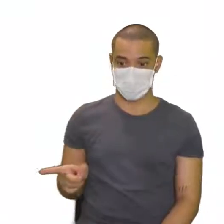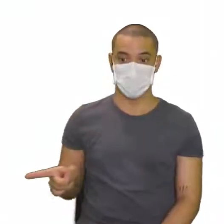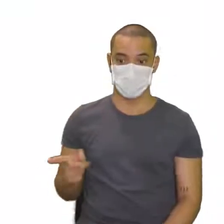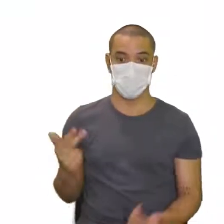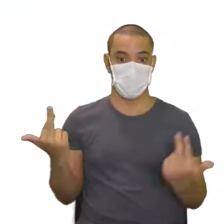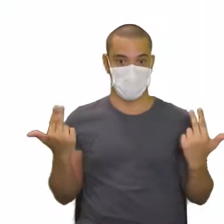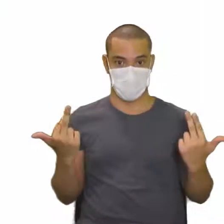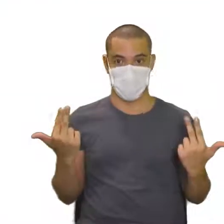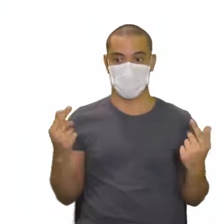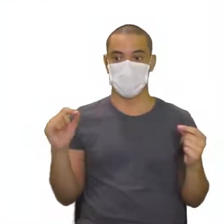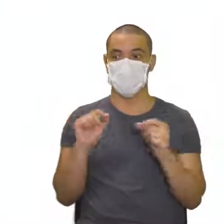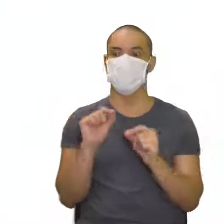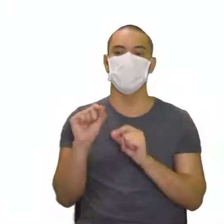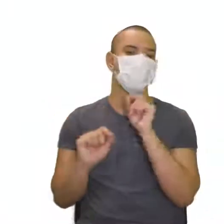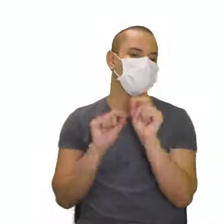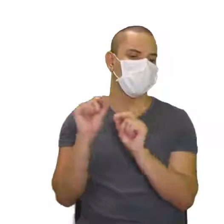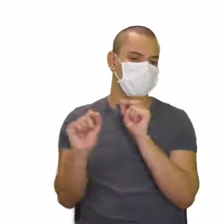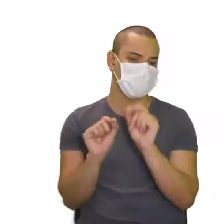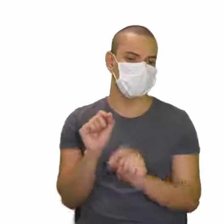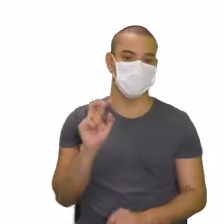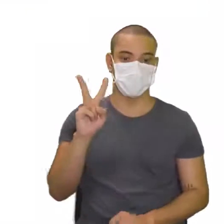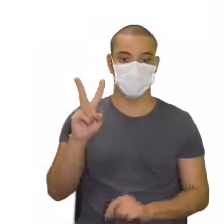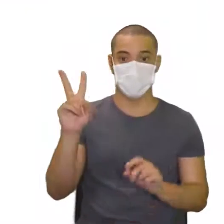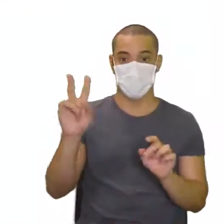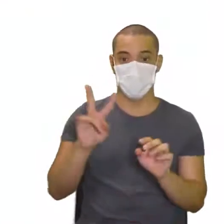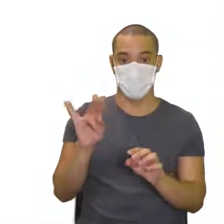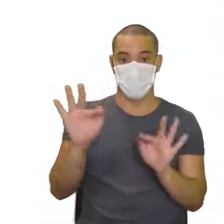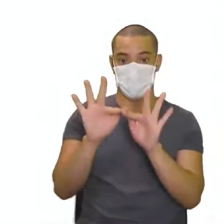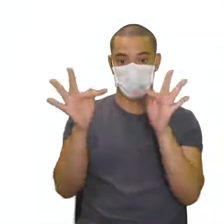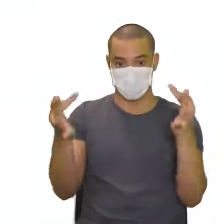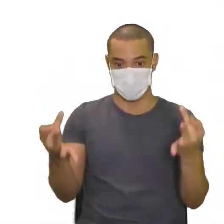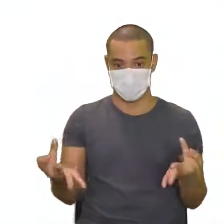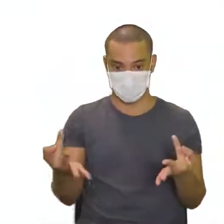que que nós vamos fazer aqui? A gente pode simplificar esse π.